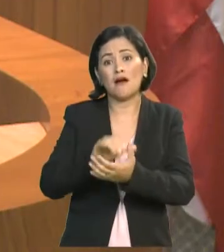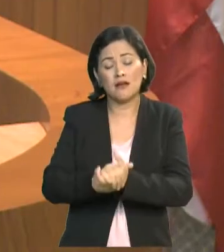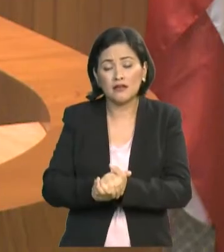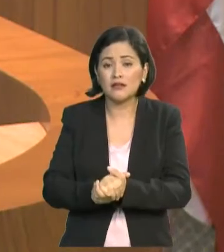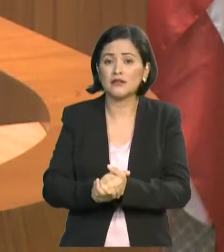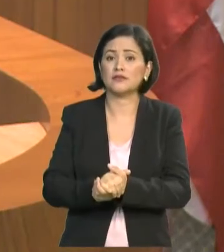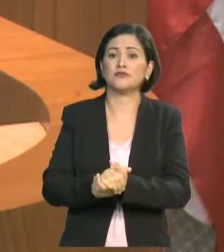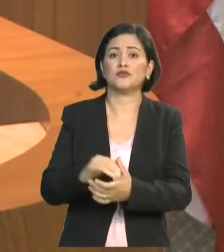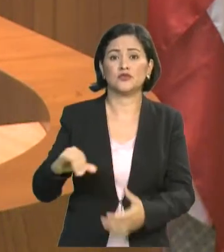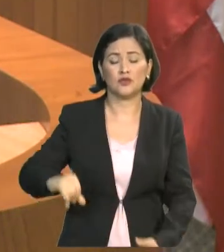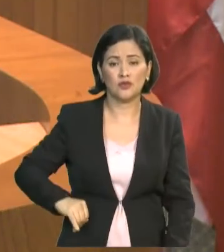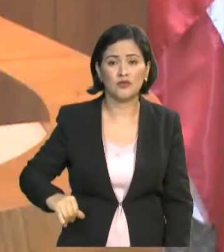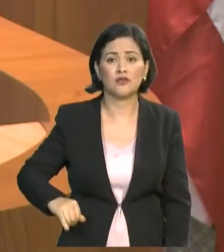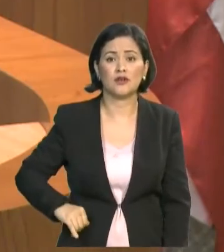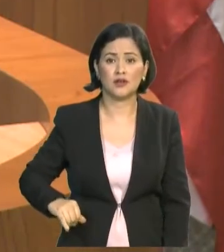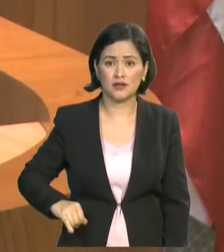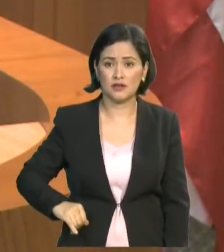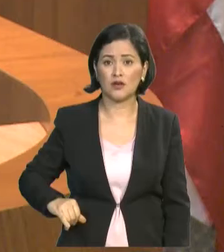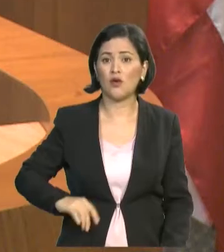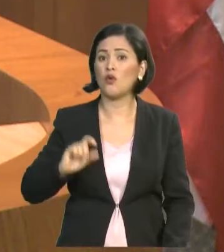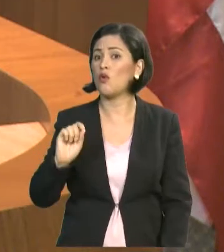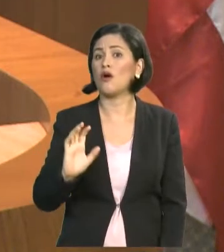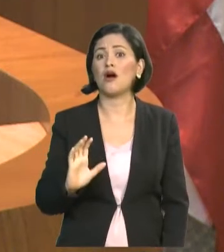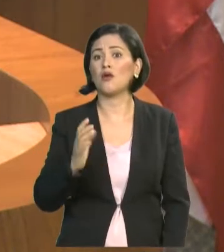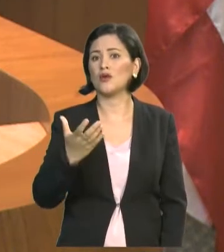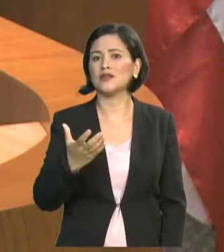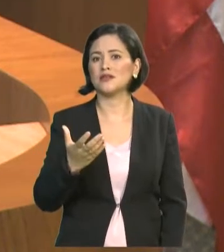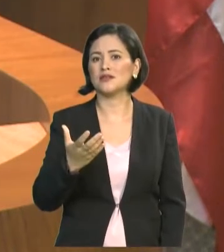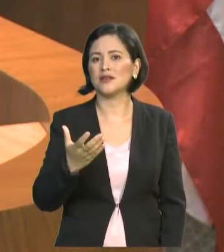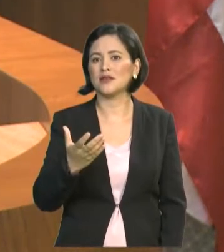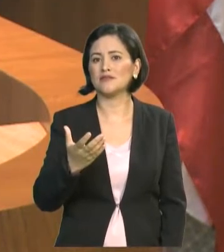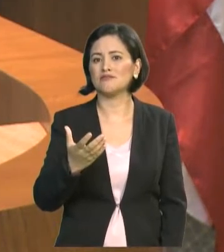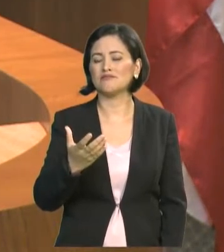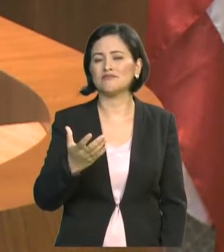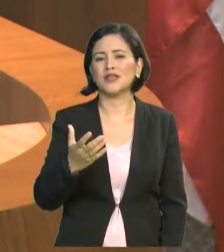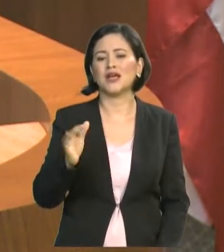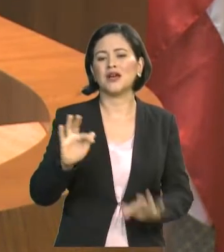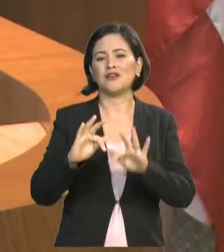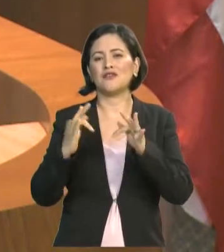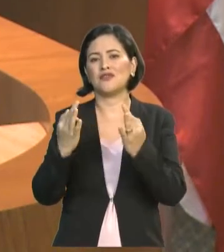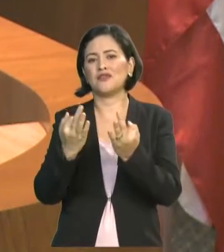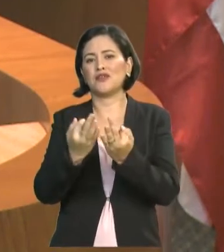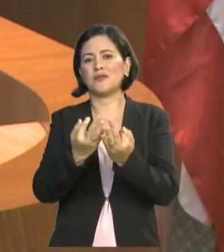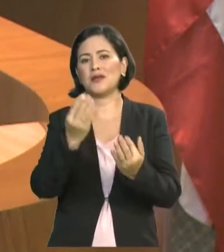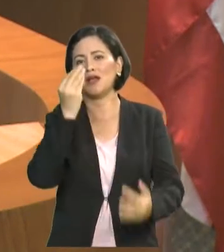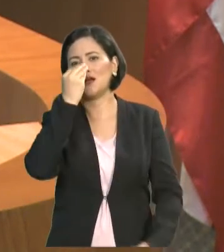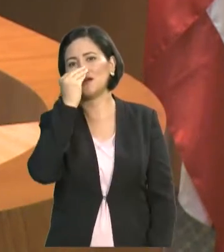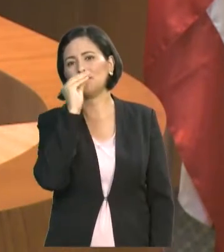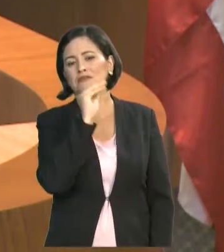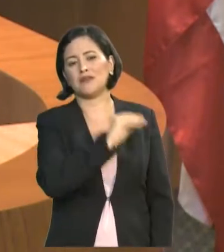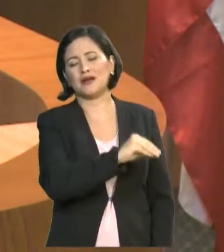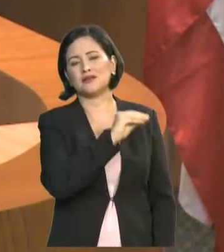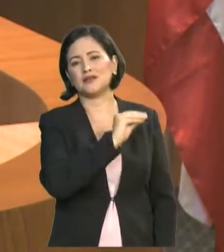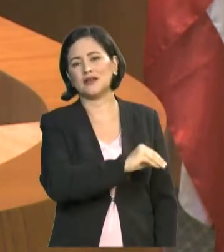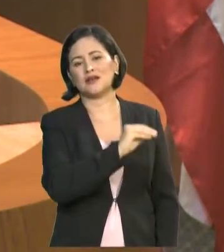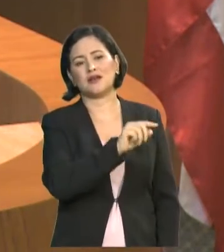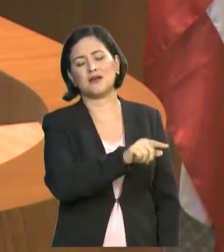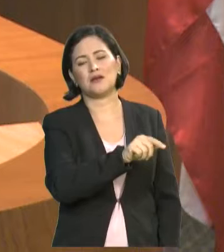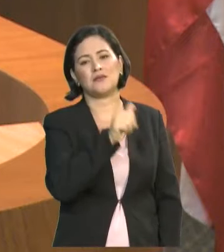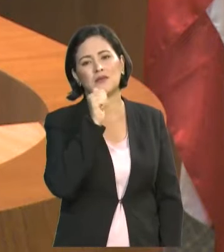são abandonadas, professora Socorro. 80% das nossas apenadas, que estão cumprindo penas aqui no